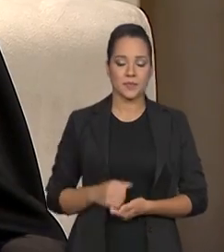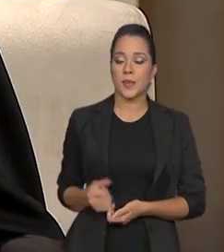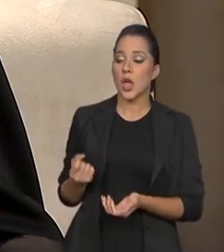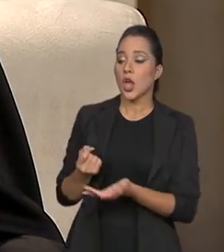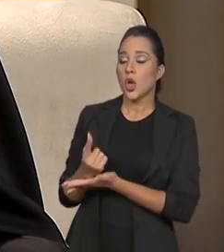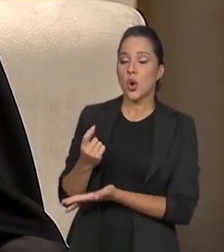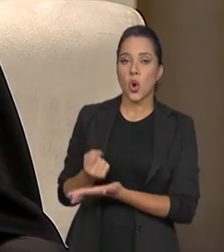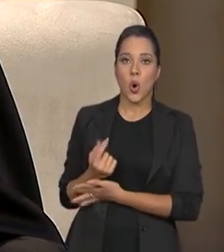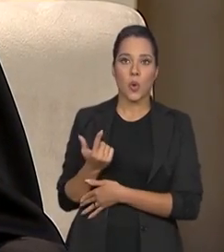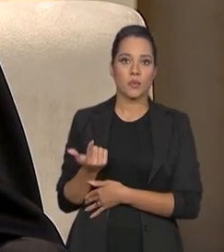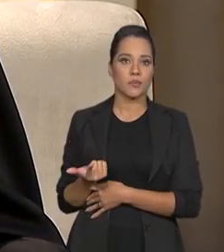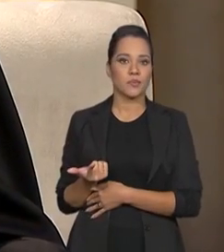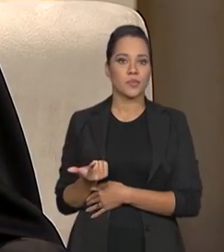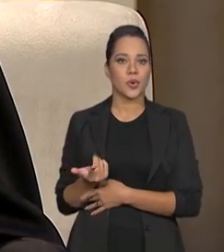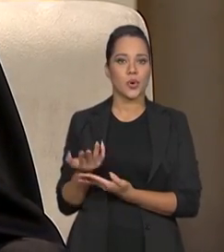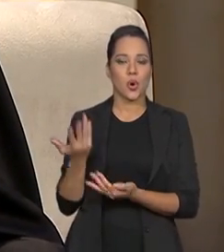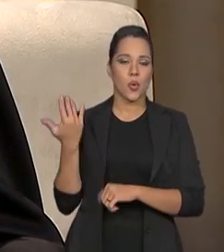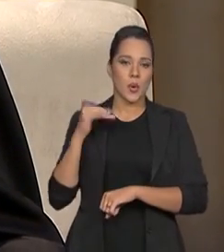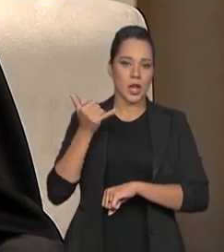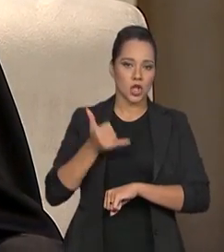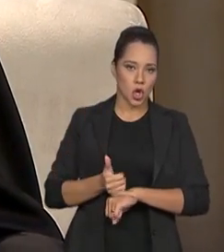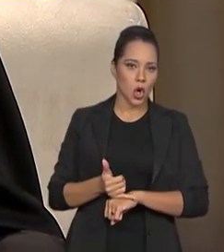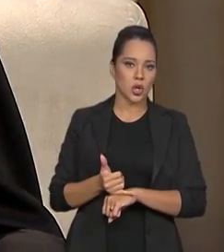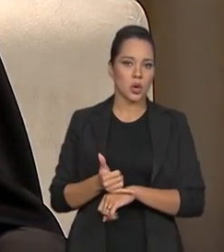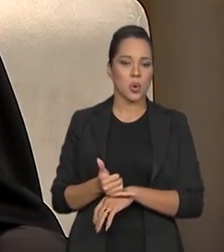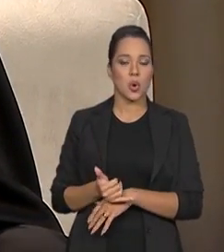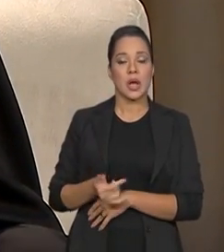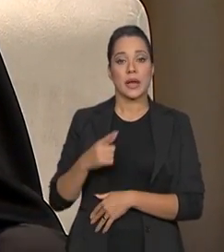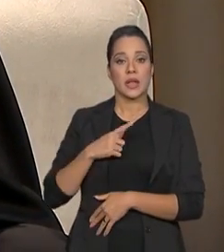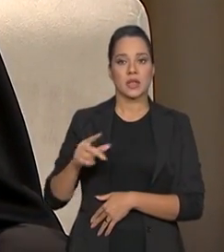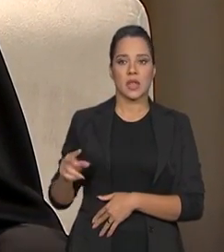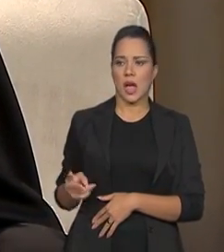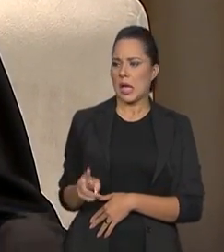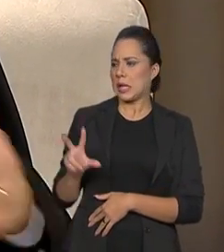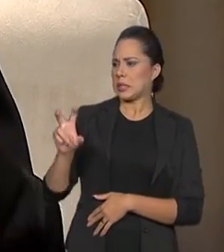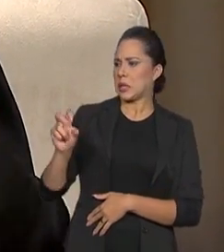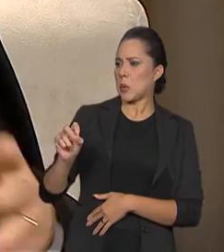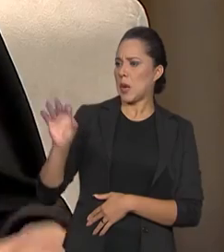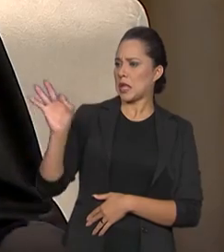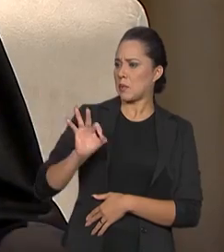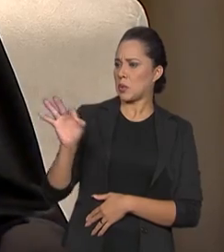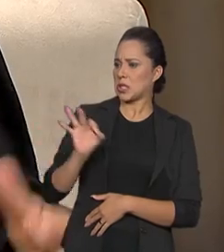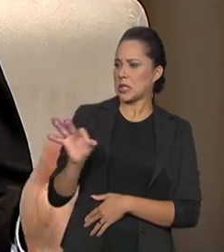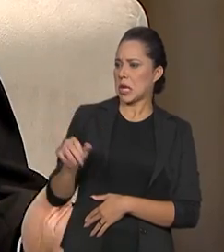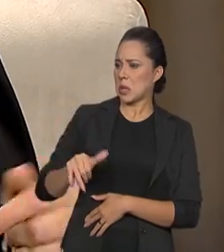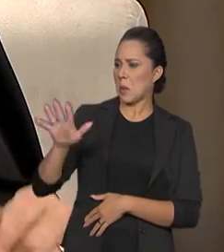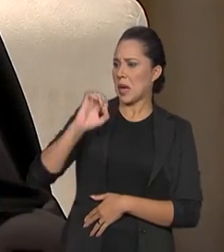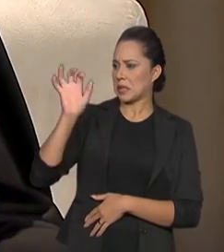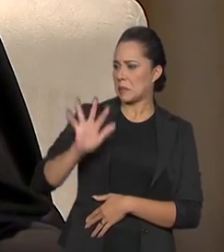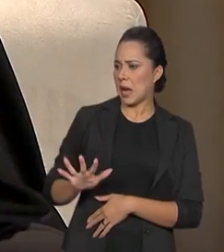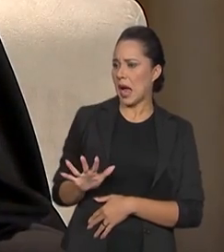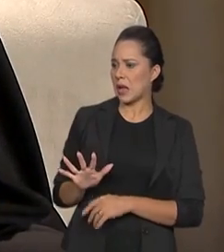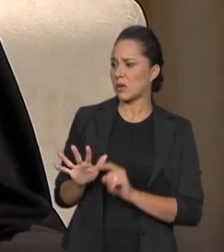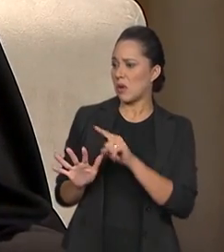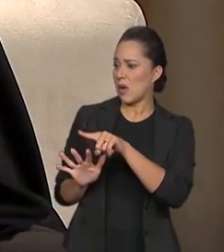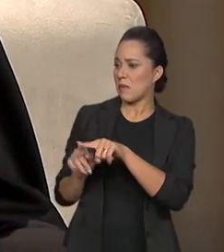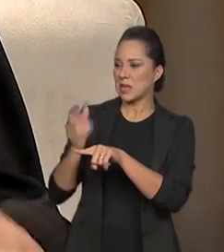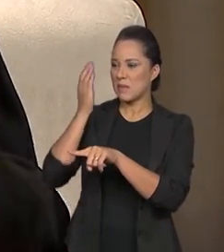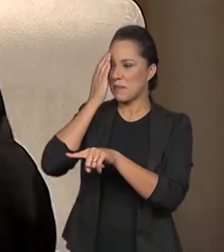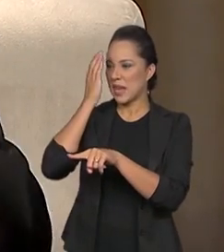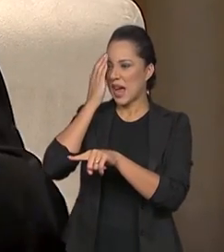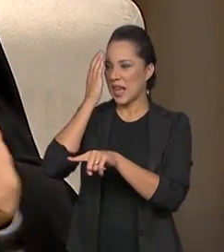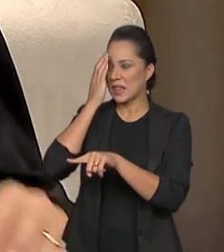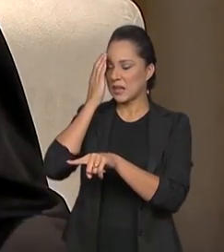eu compre um aparelho eletrônico qualquer que tá com preço metade do preço que eu encontro numa loja mas ele é pirata